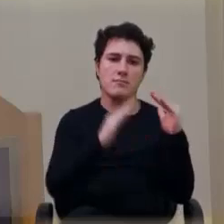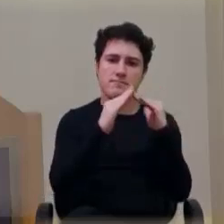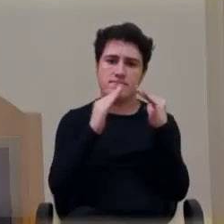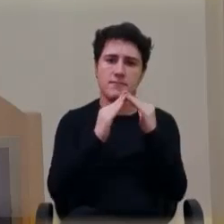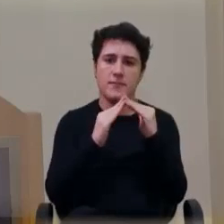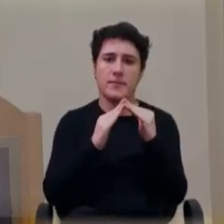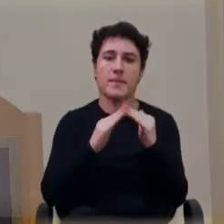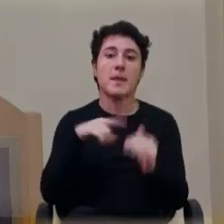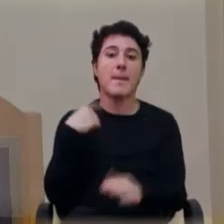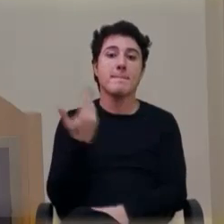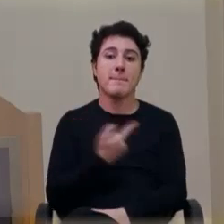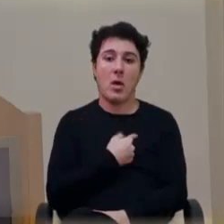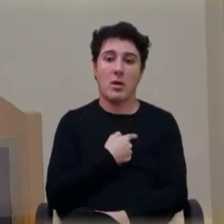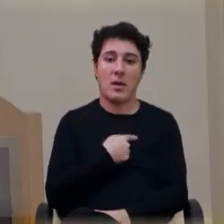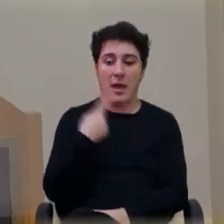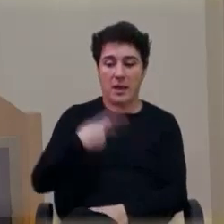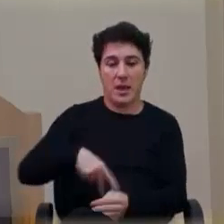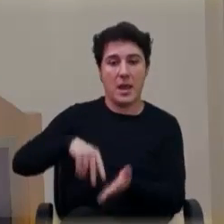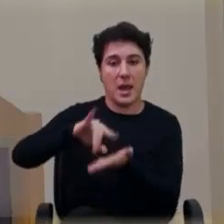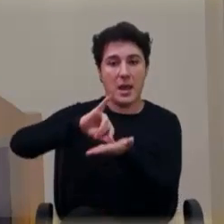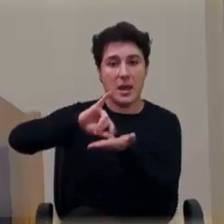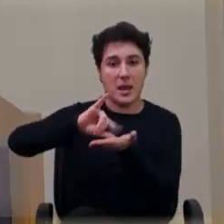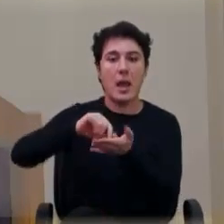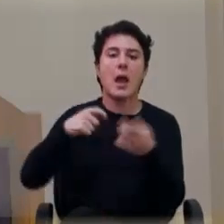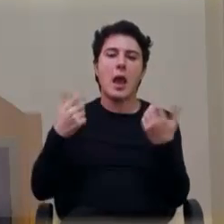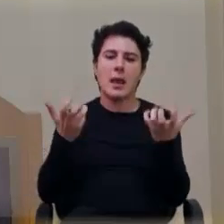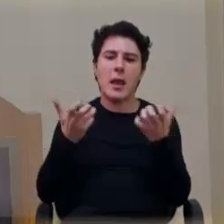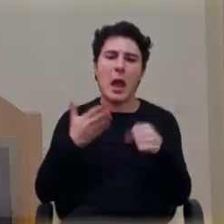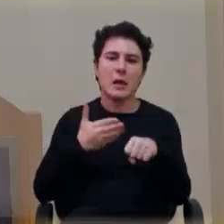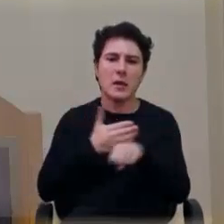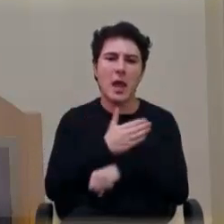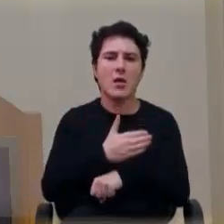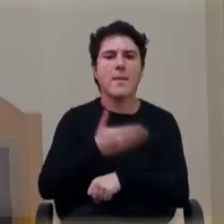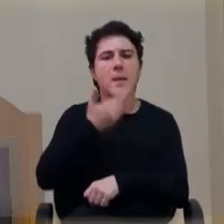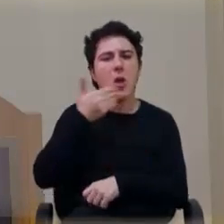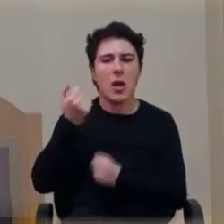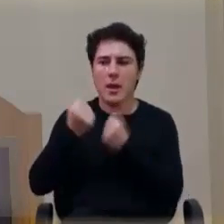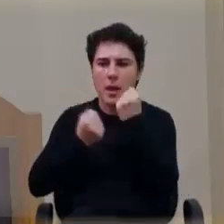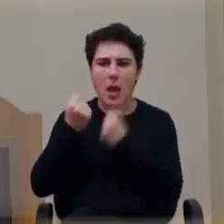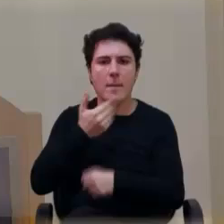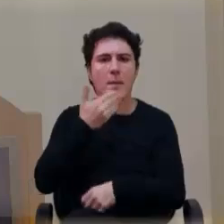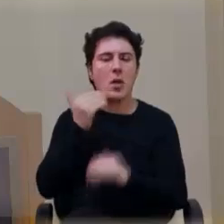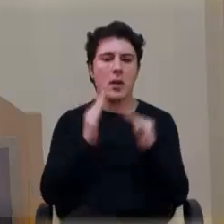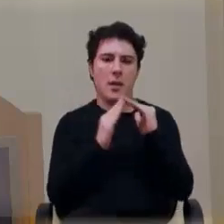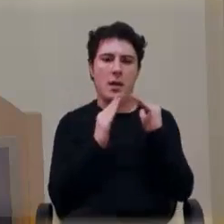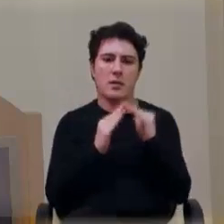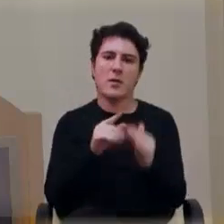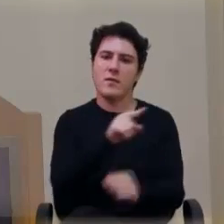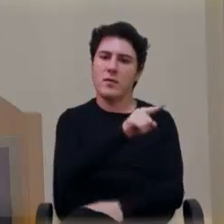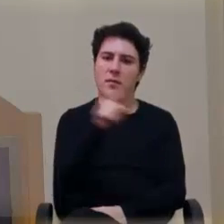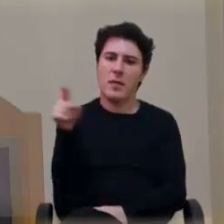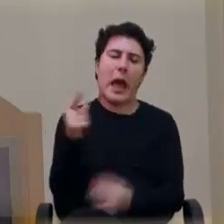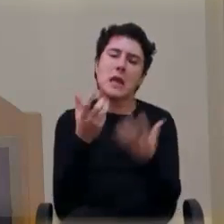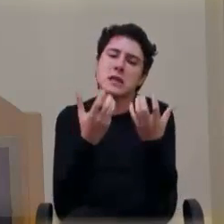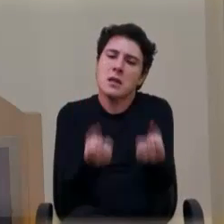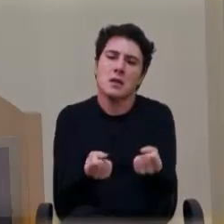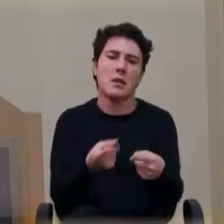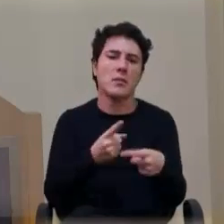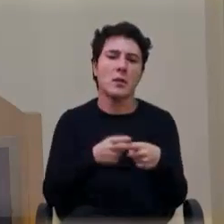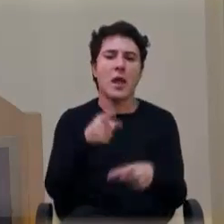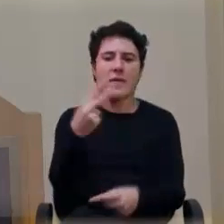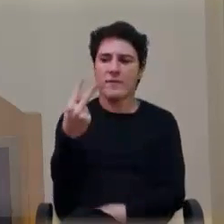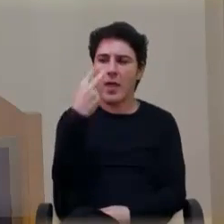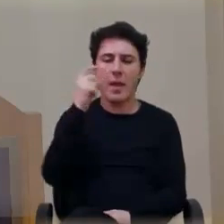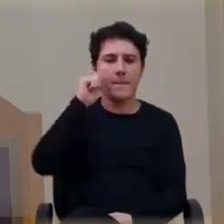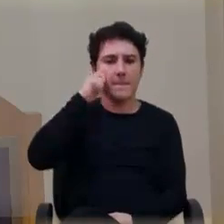mas nós dentro do sistema capitalista queremos ter acesso sim aos melhores carros as melhores casas e vocês se conforme que quando vê